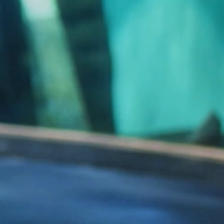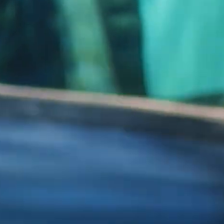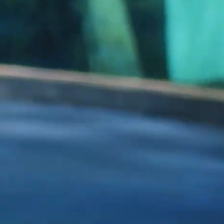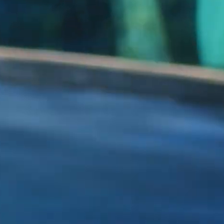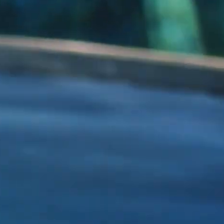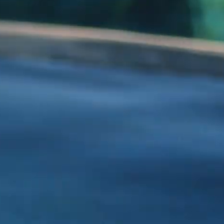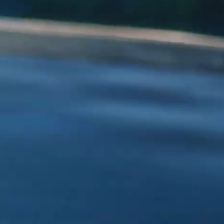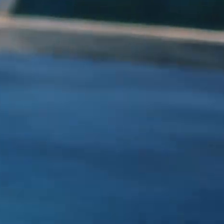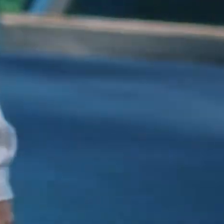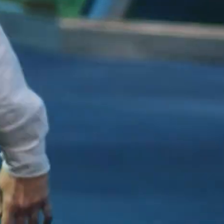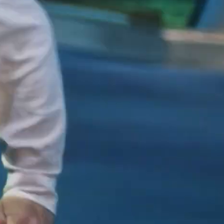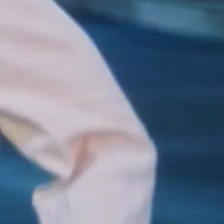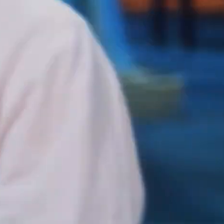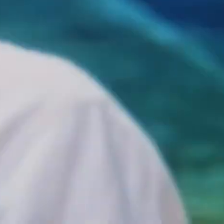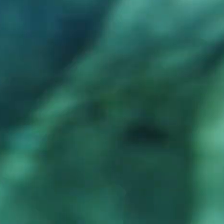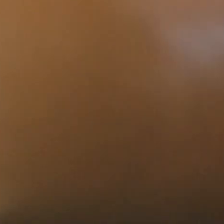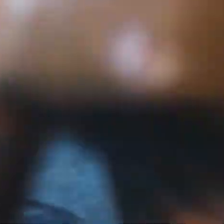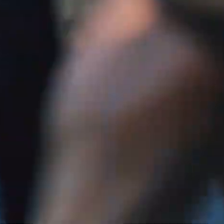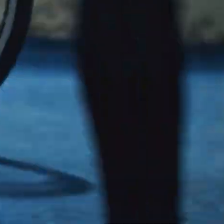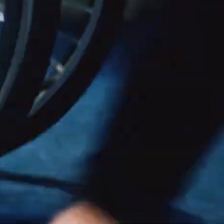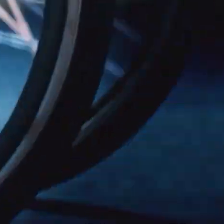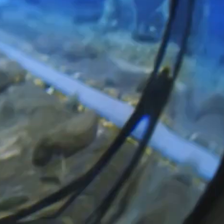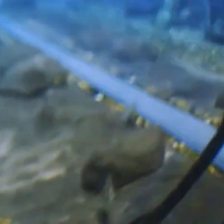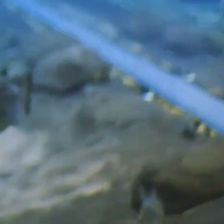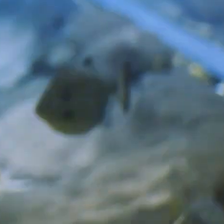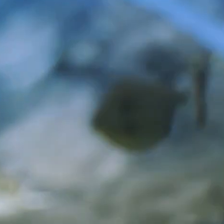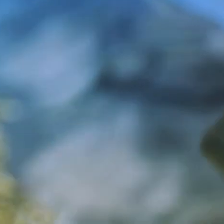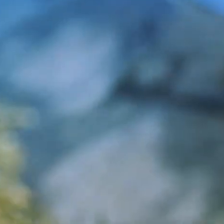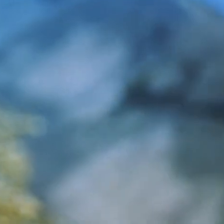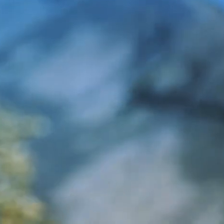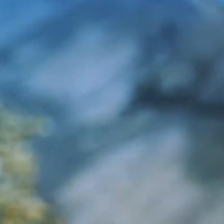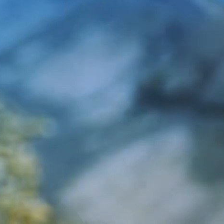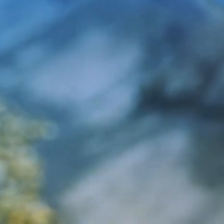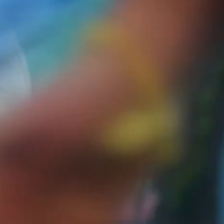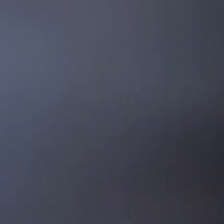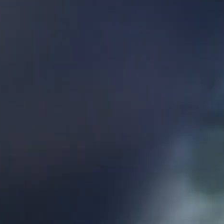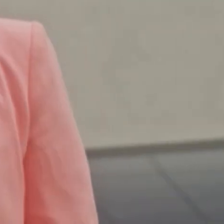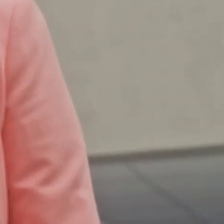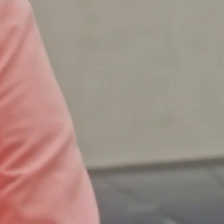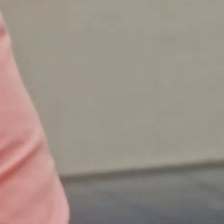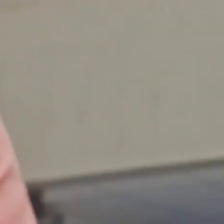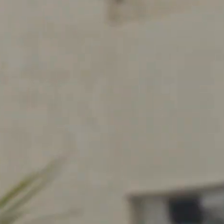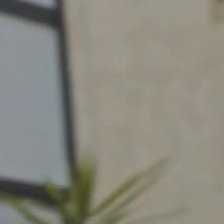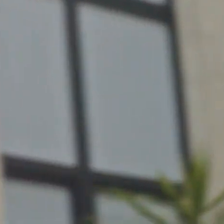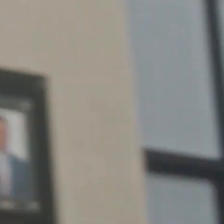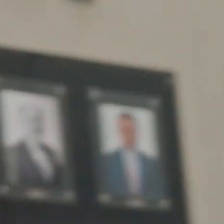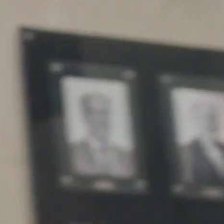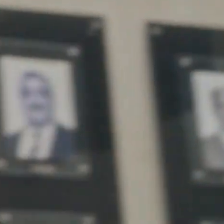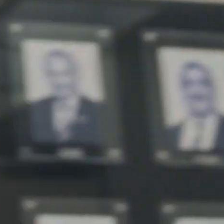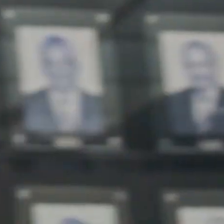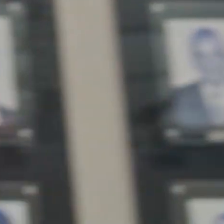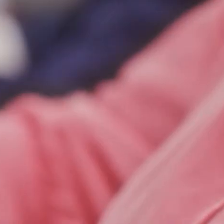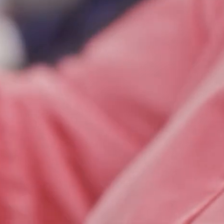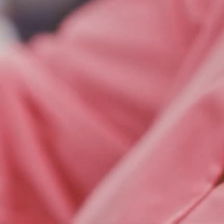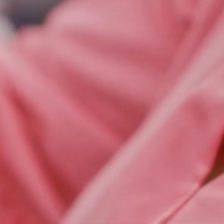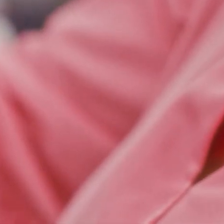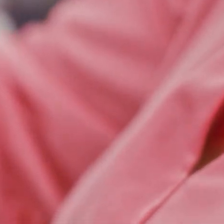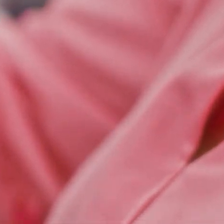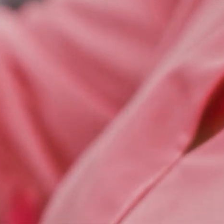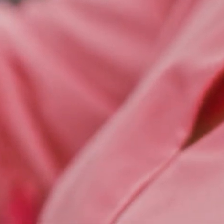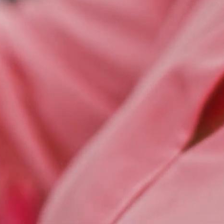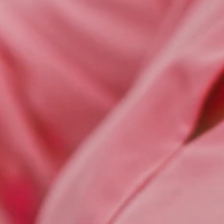na defesa dos direitos de cada cidadão ou na proteção do meio ambiente, o trabalho da Assembleia está nas leis,